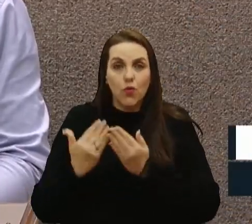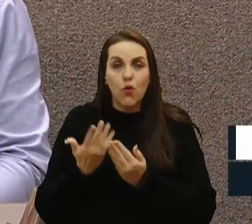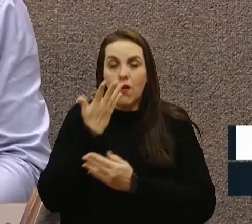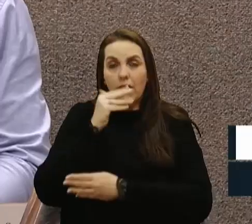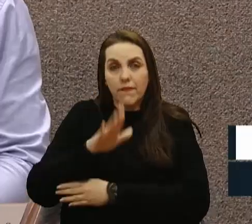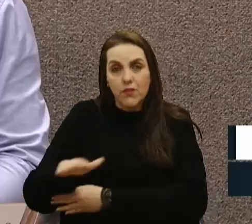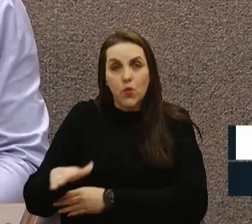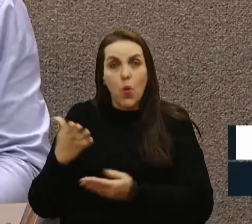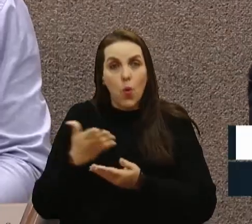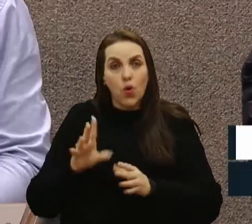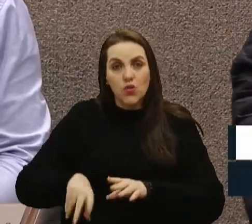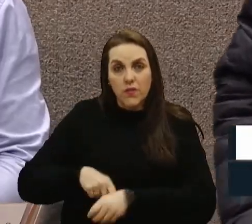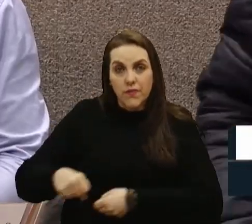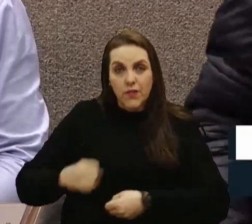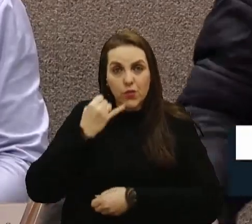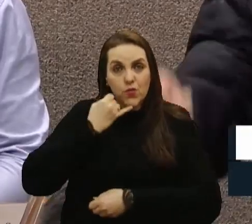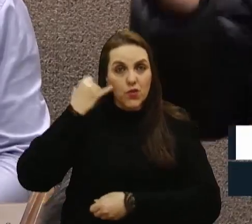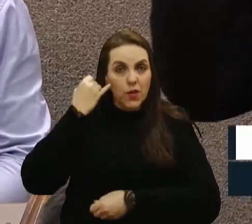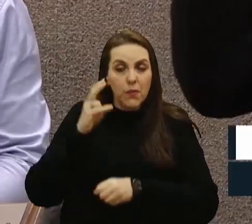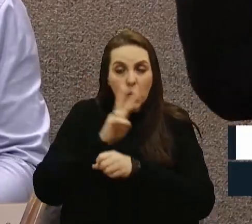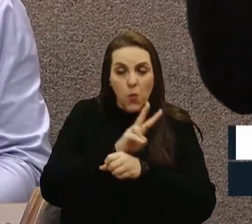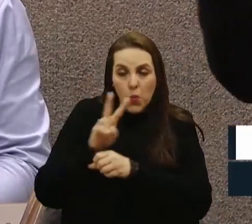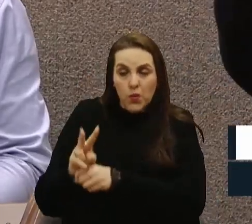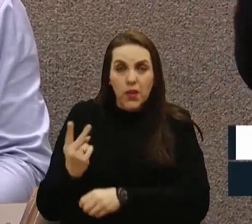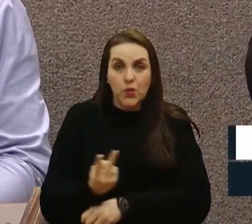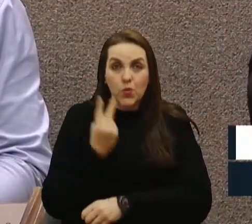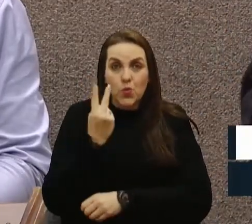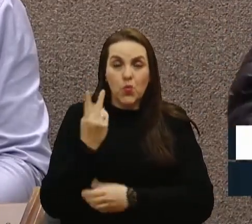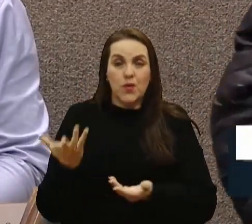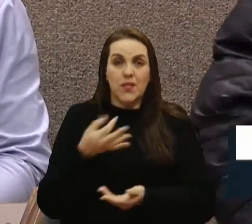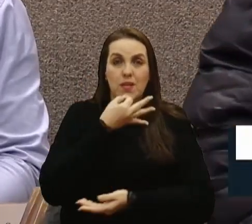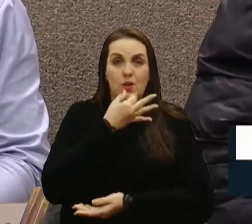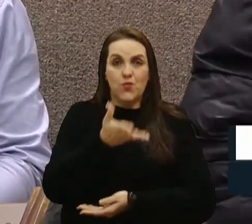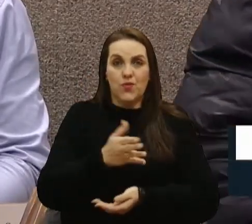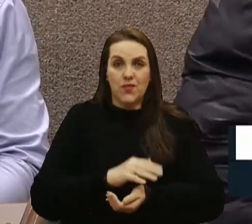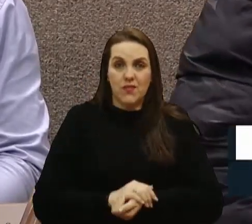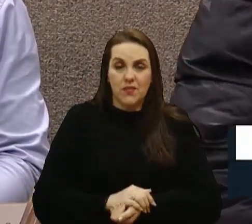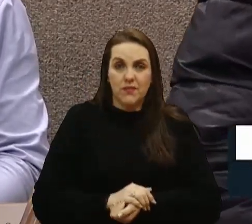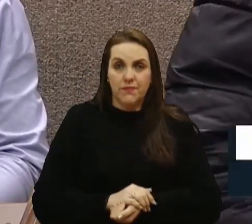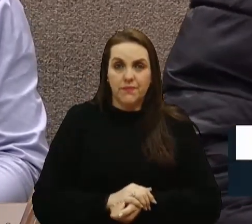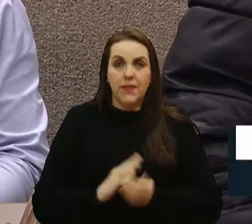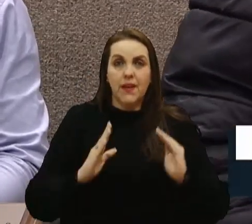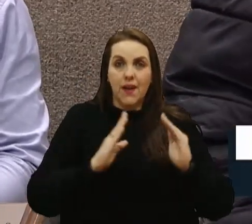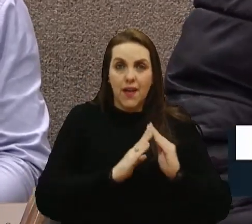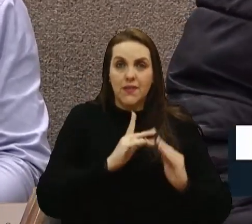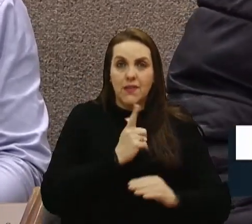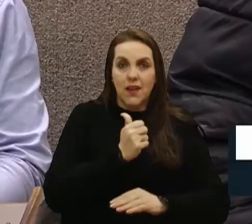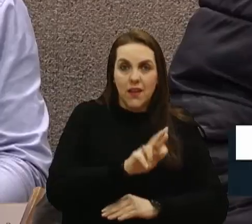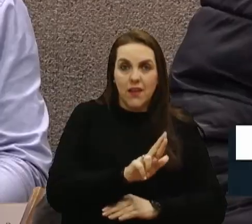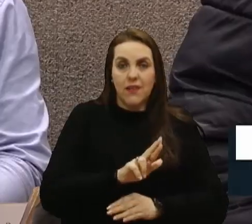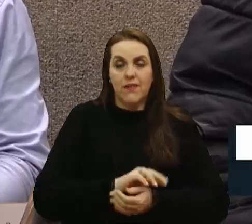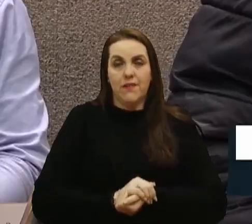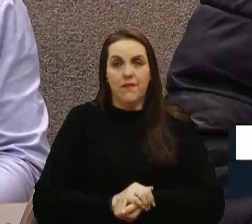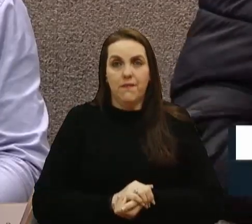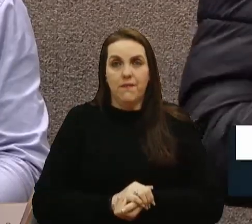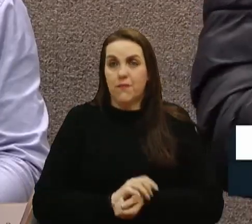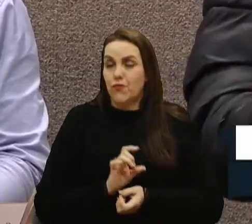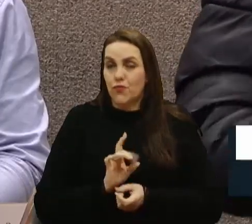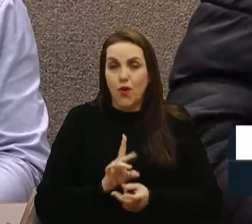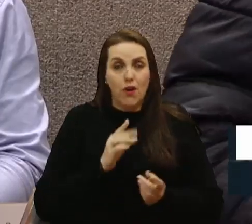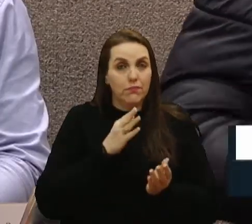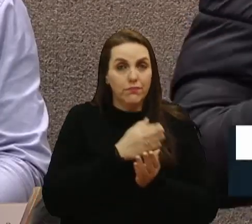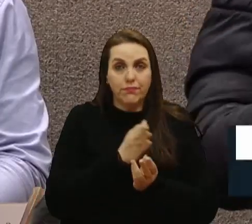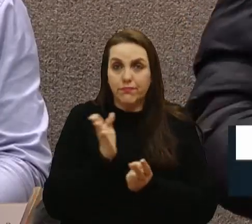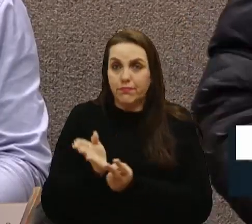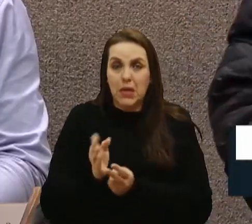Jaime que cuida das 2 que nós temos, tem só 2 em Caxias, casas lares. Não tem